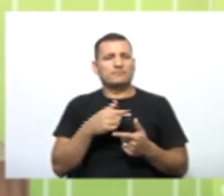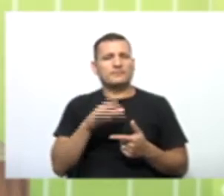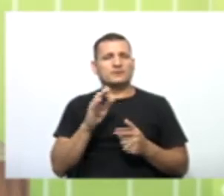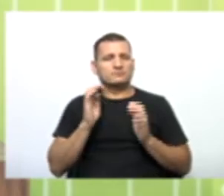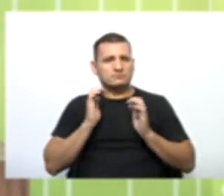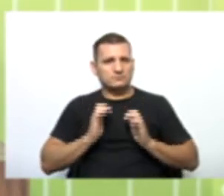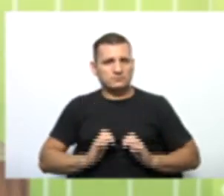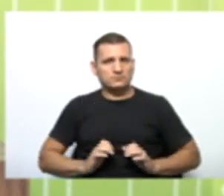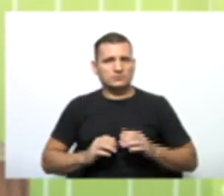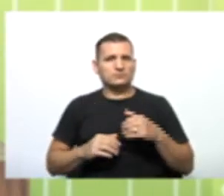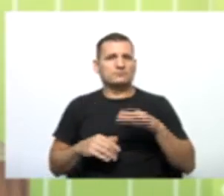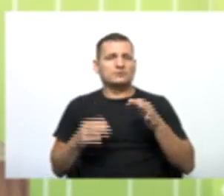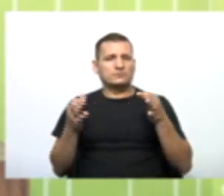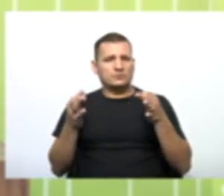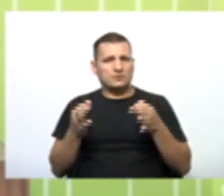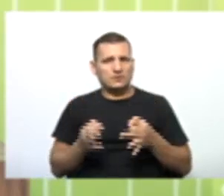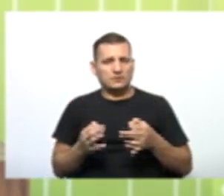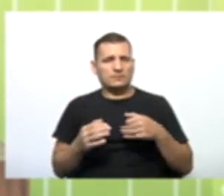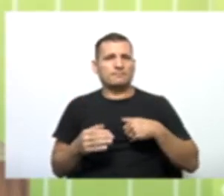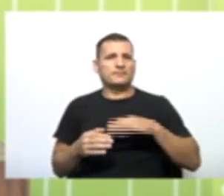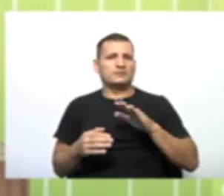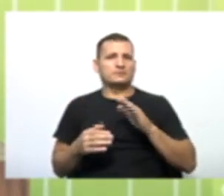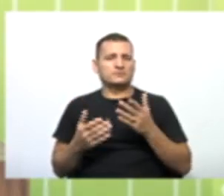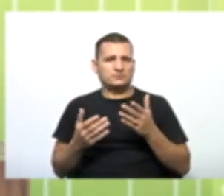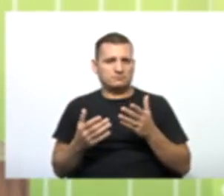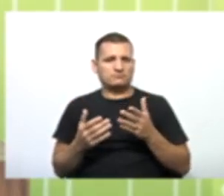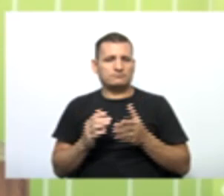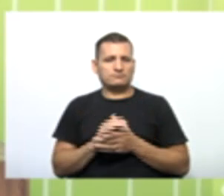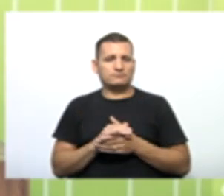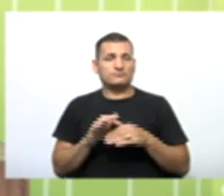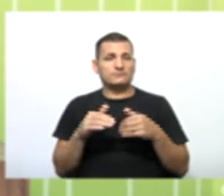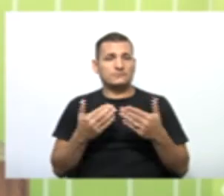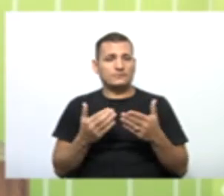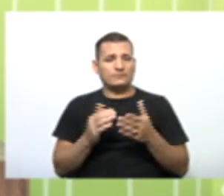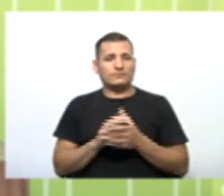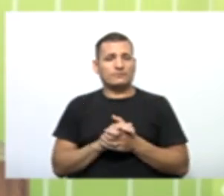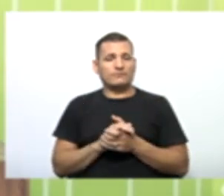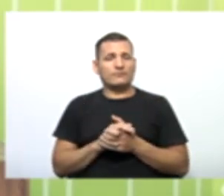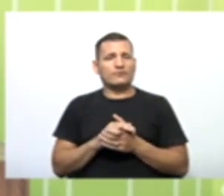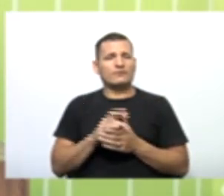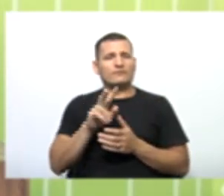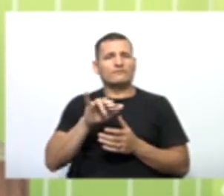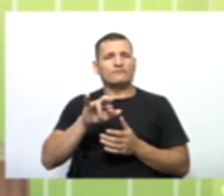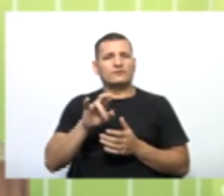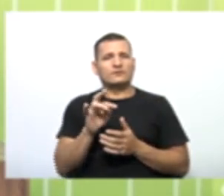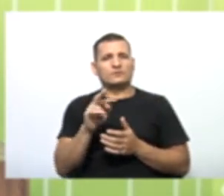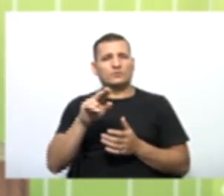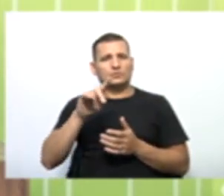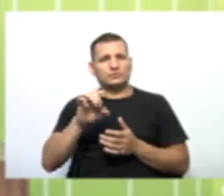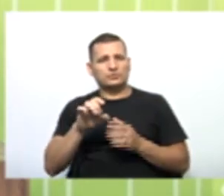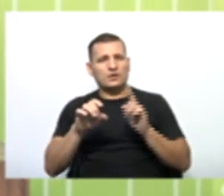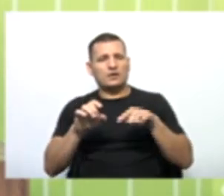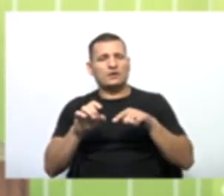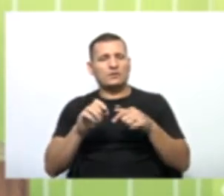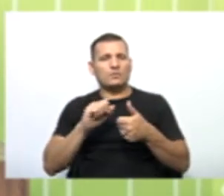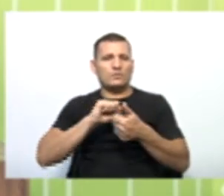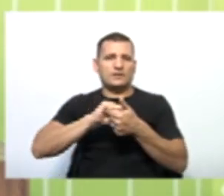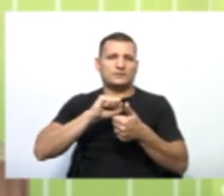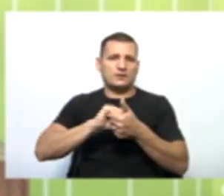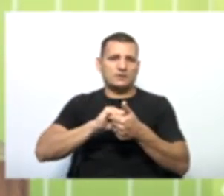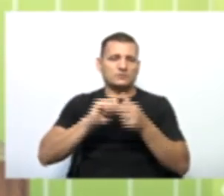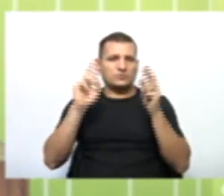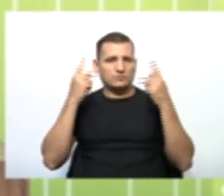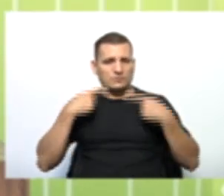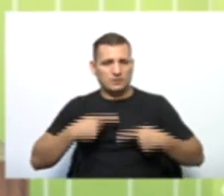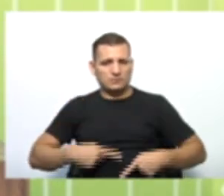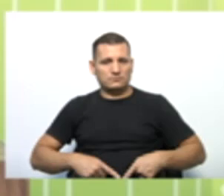de maneira mais prudente, de maneira virtuosa. Então as virtudes são as melhores qualidades do ser humano. Ah, professor,